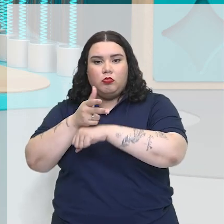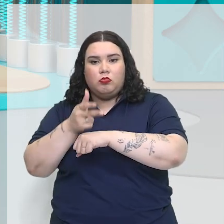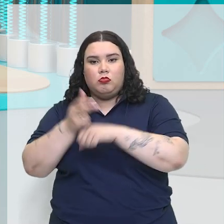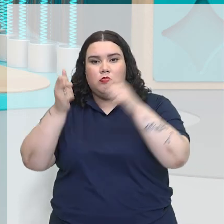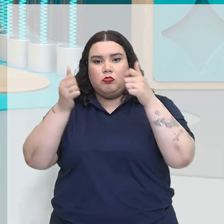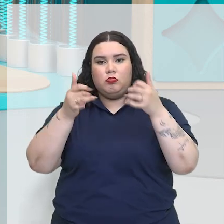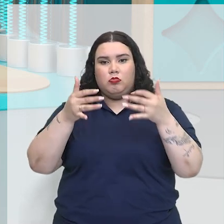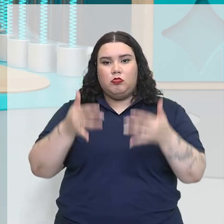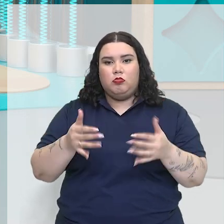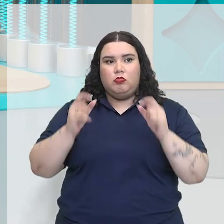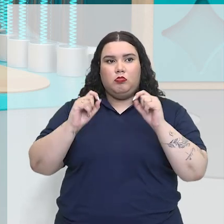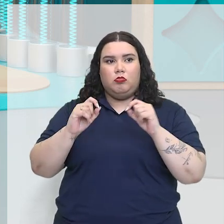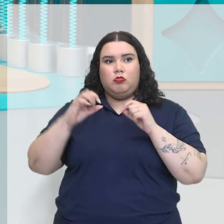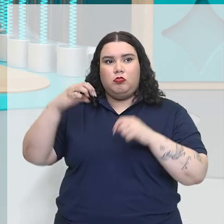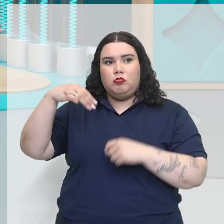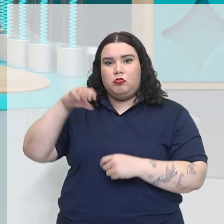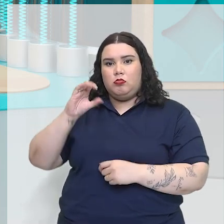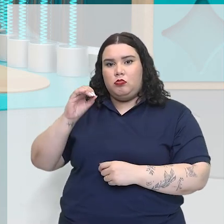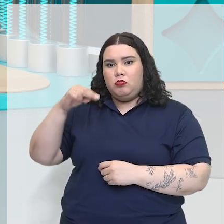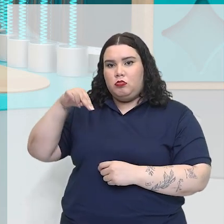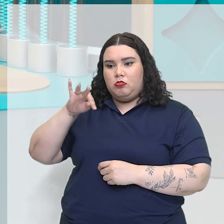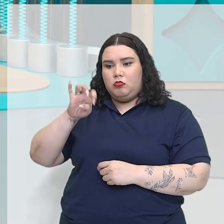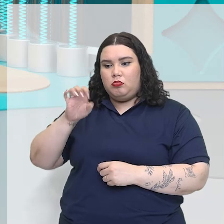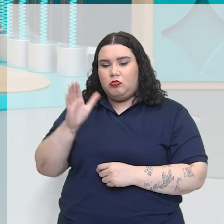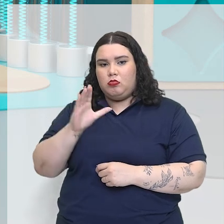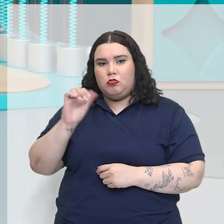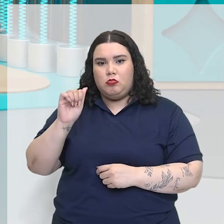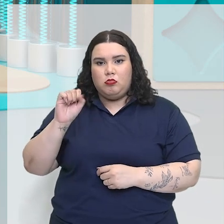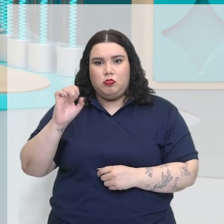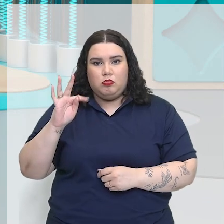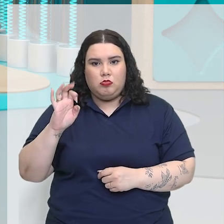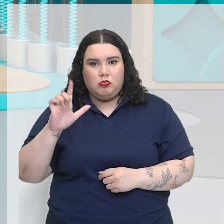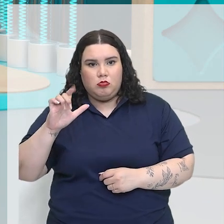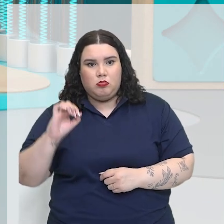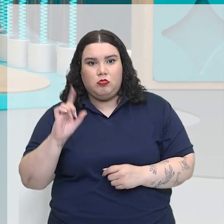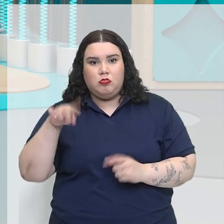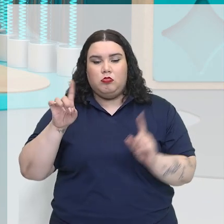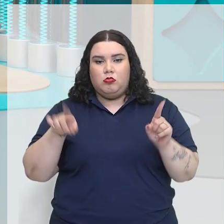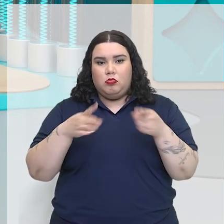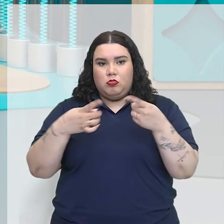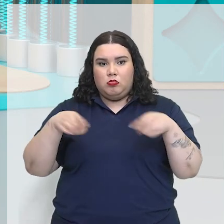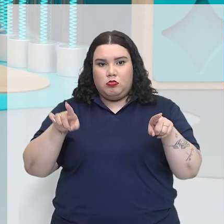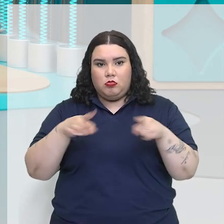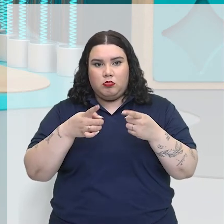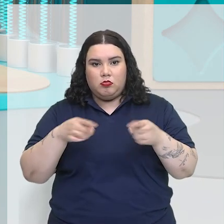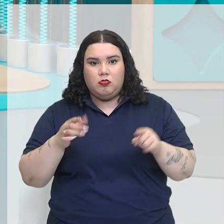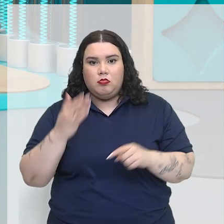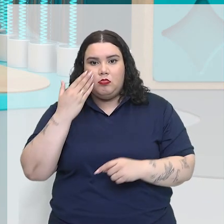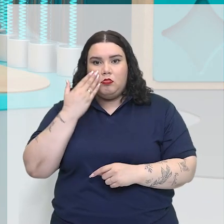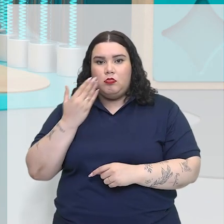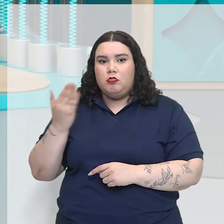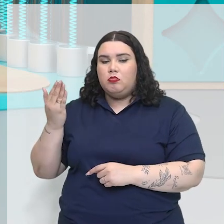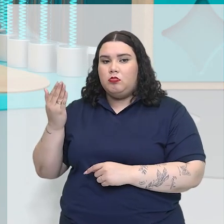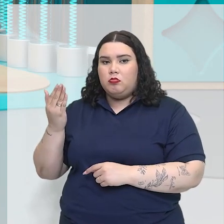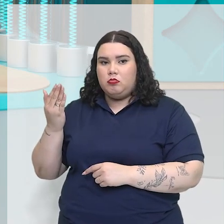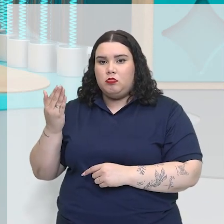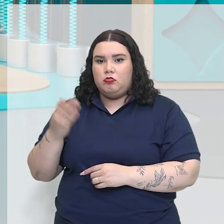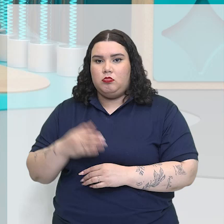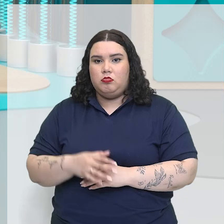Monte Castelo, do grupo Legião Urbana. É uma música, não é?